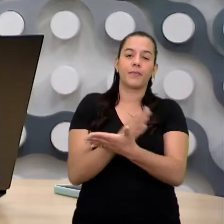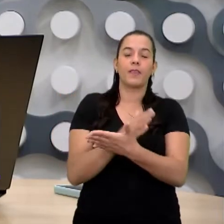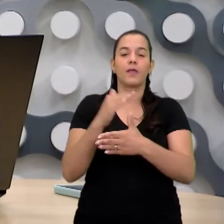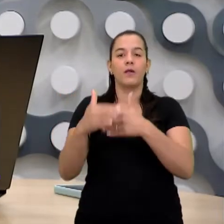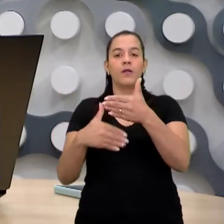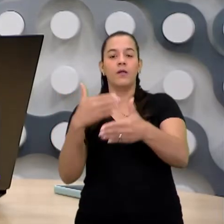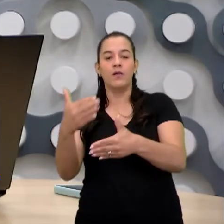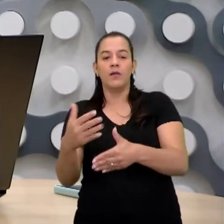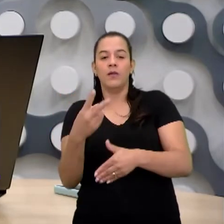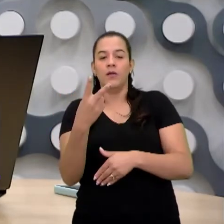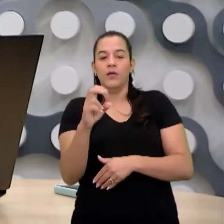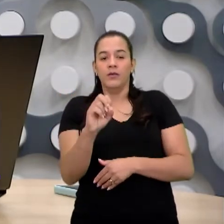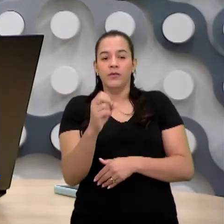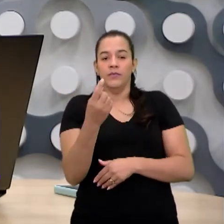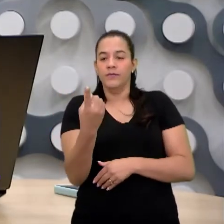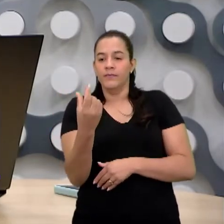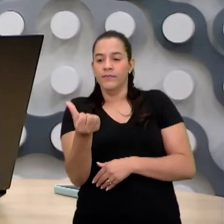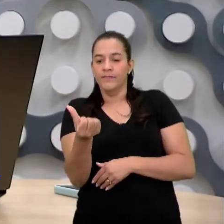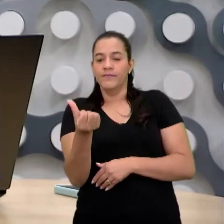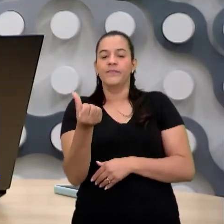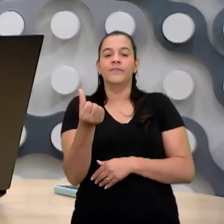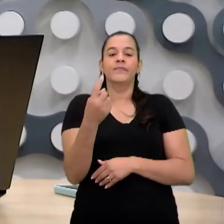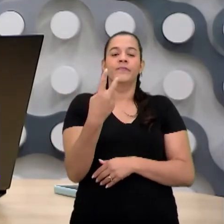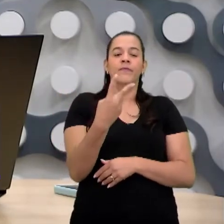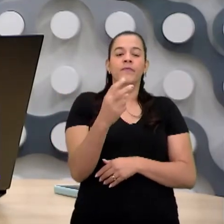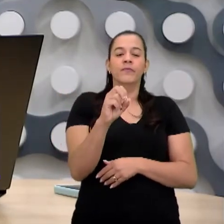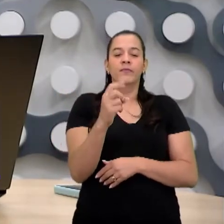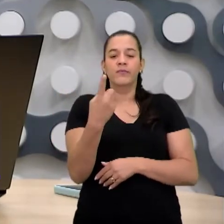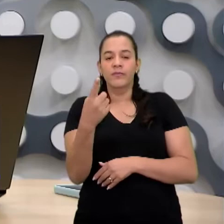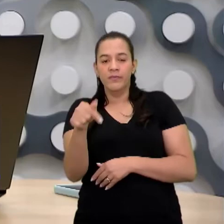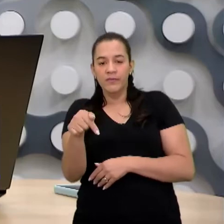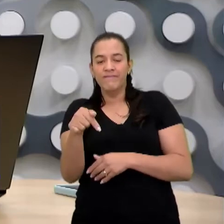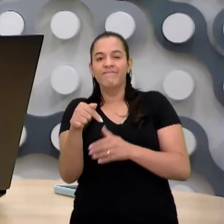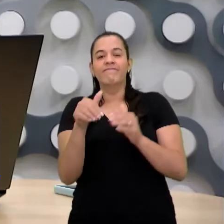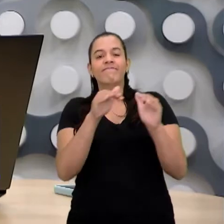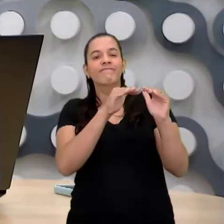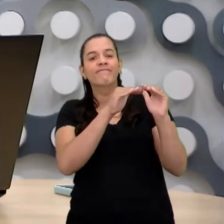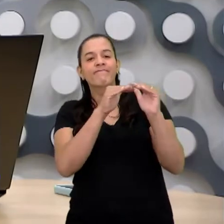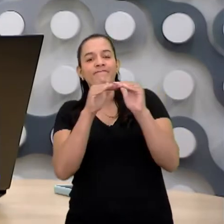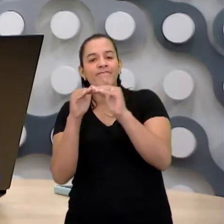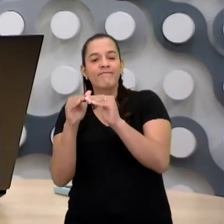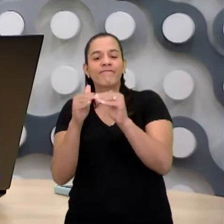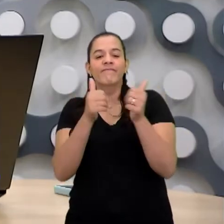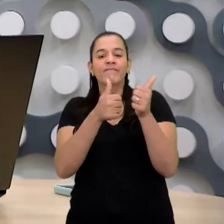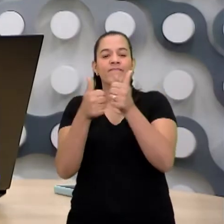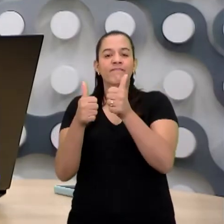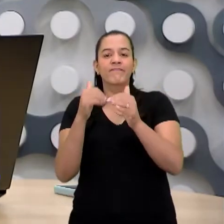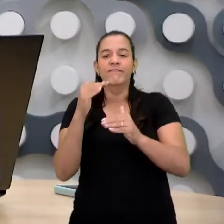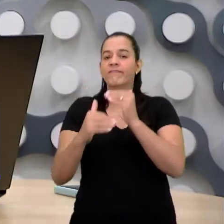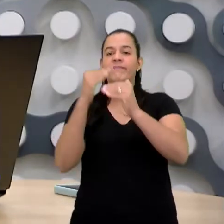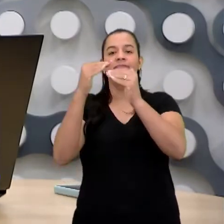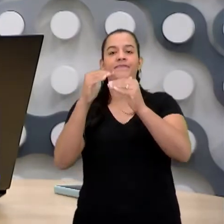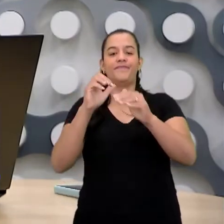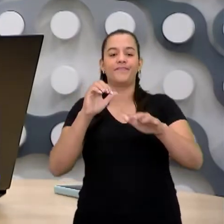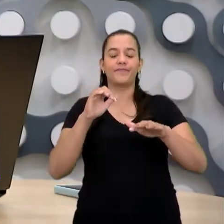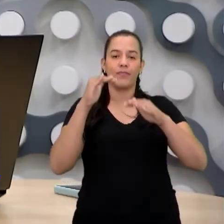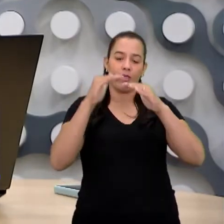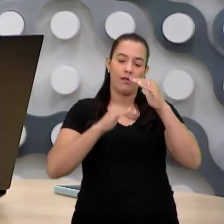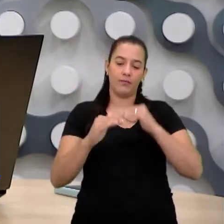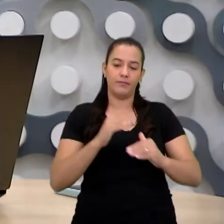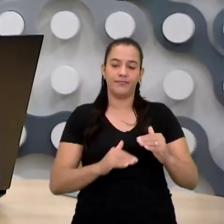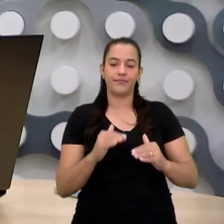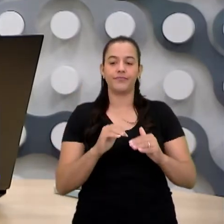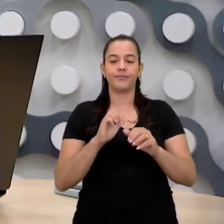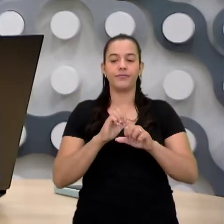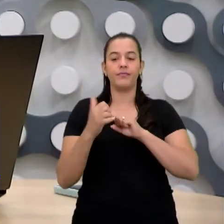2016, 17, com os mesmos valores, ainda estava indo bem, mas de repente aí deu uma desandada. A